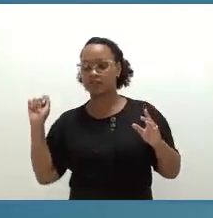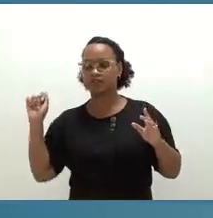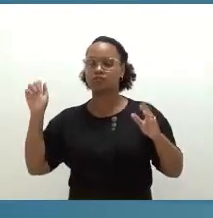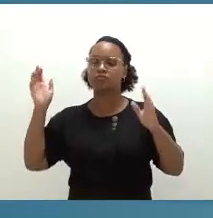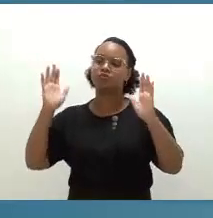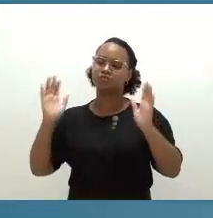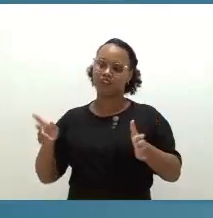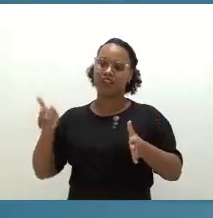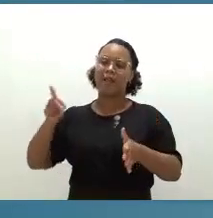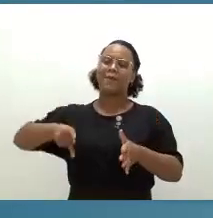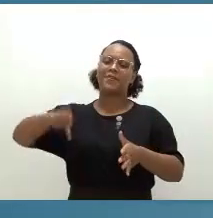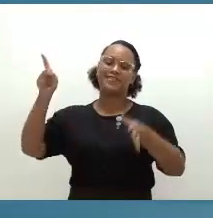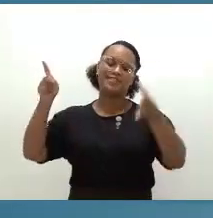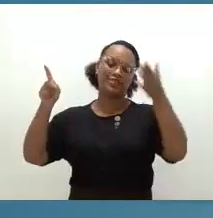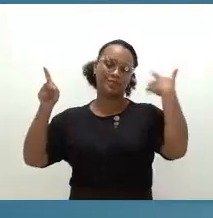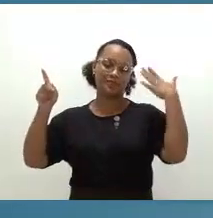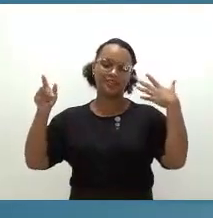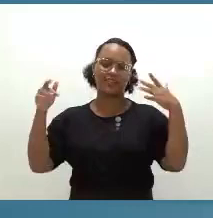Desembargador Leonardo Tavares.